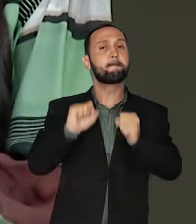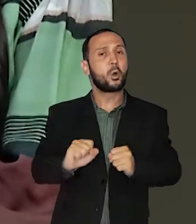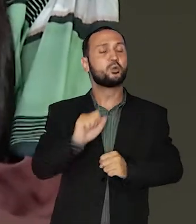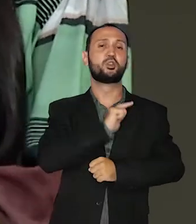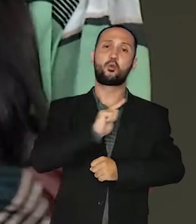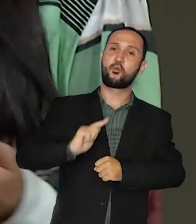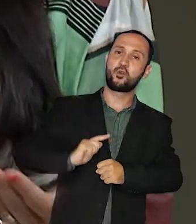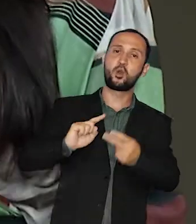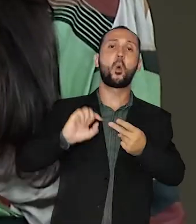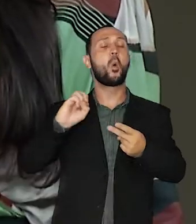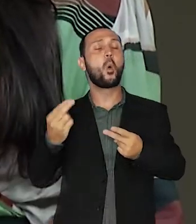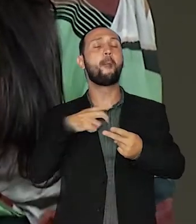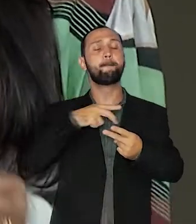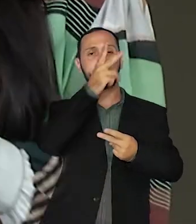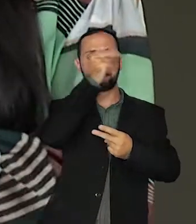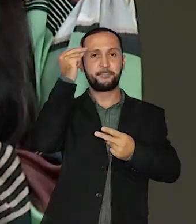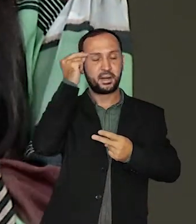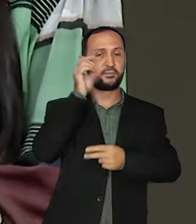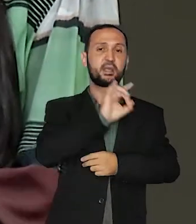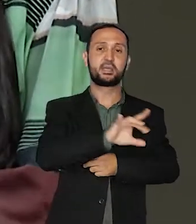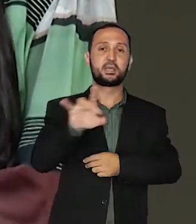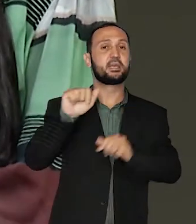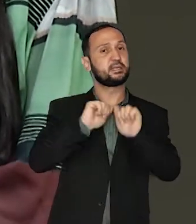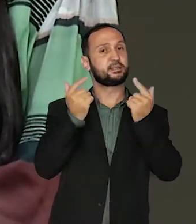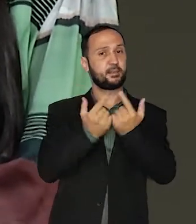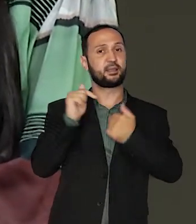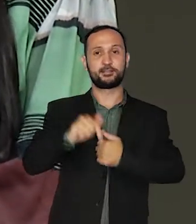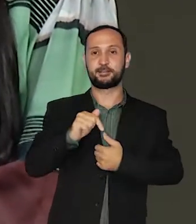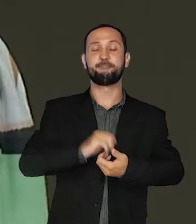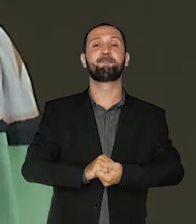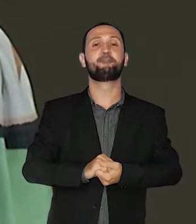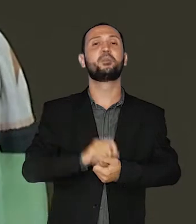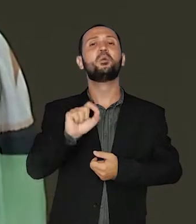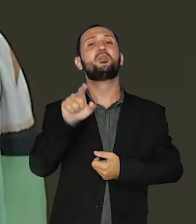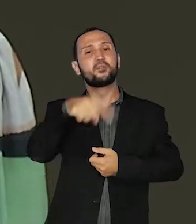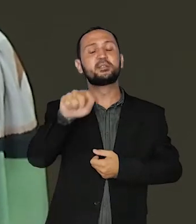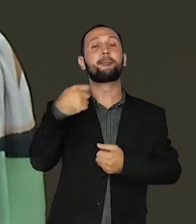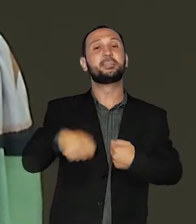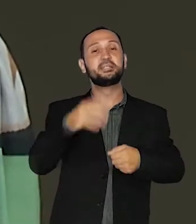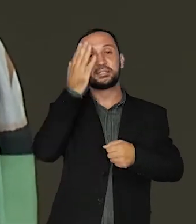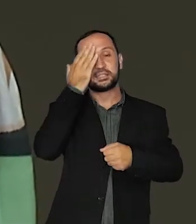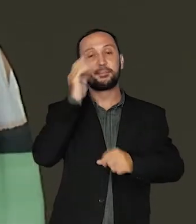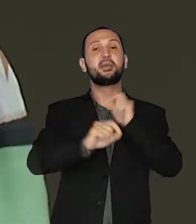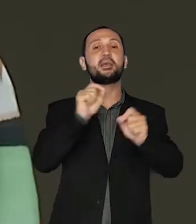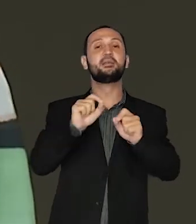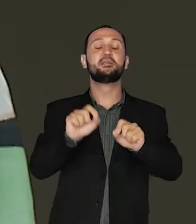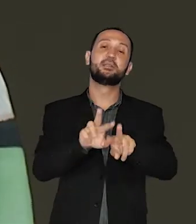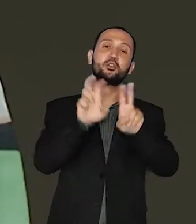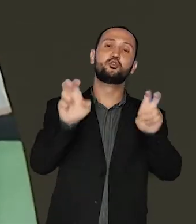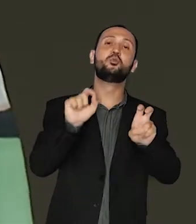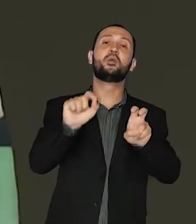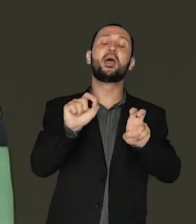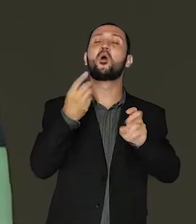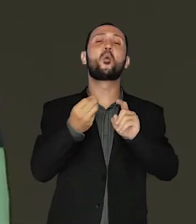seja o governador ou os prefeitos e a respectiva Assembleia Legislativa. O que você também precisa saber sobre esse